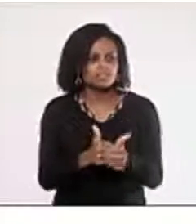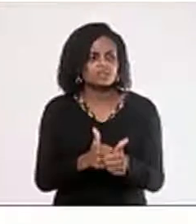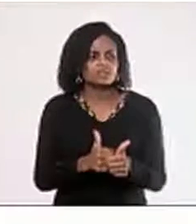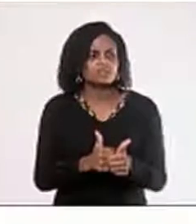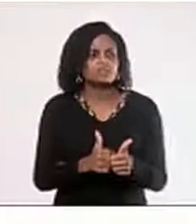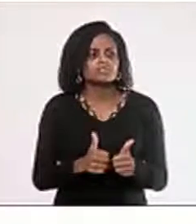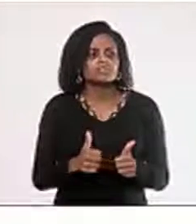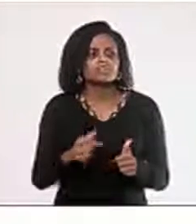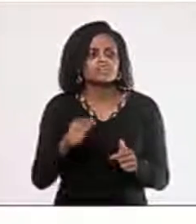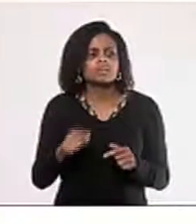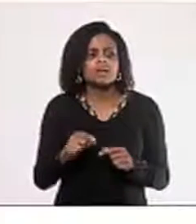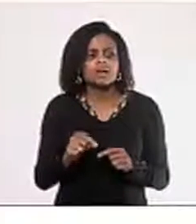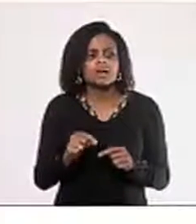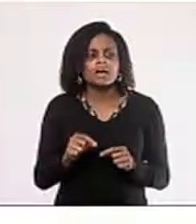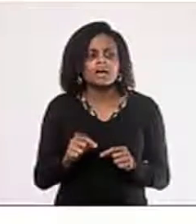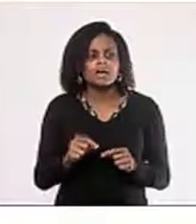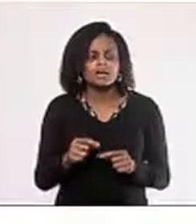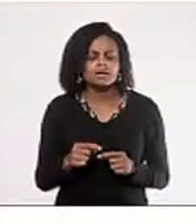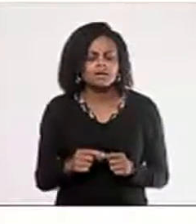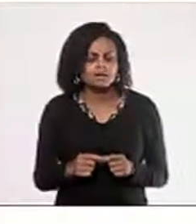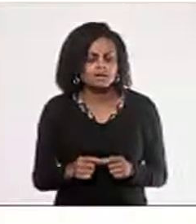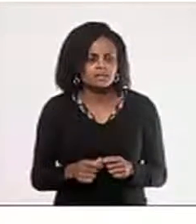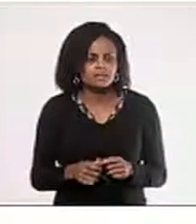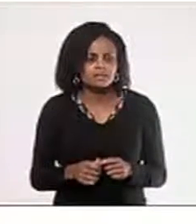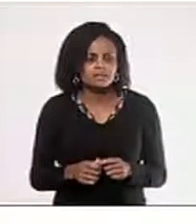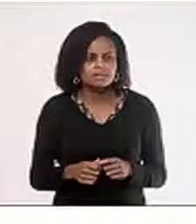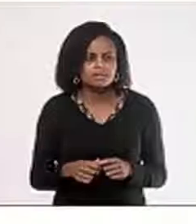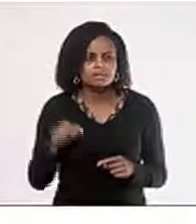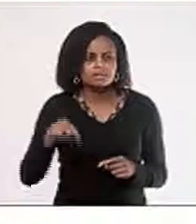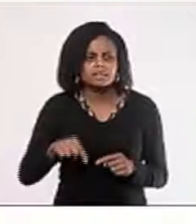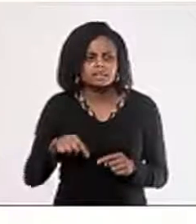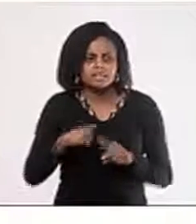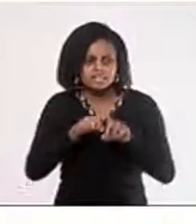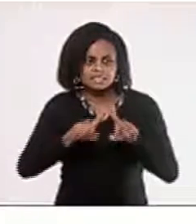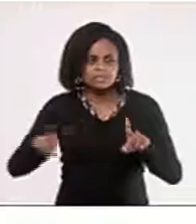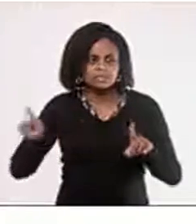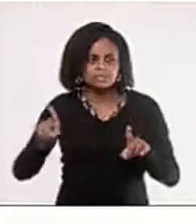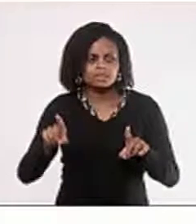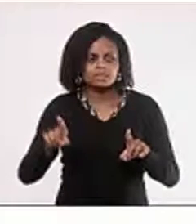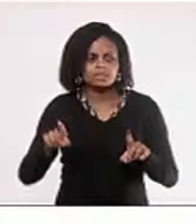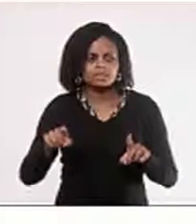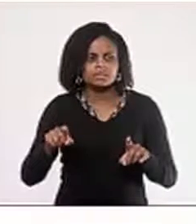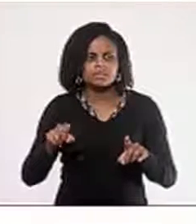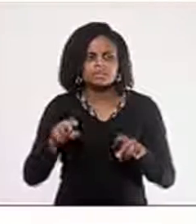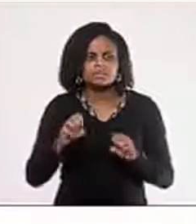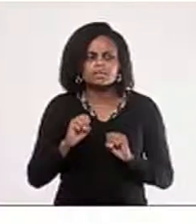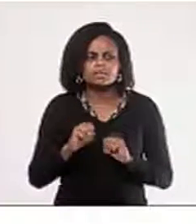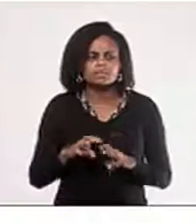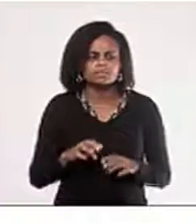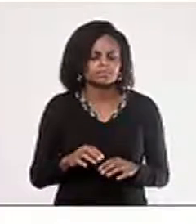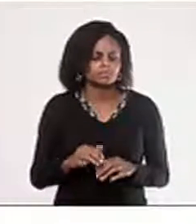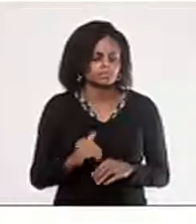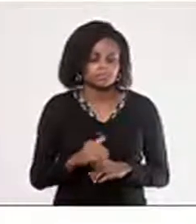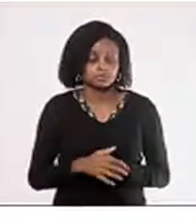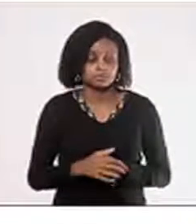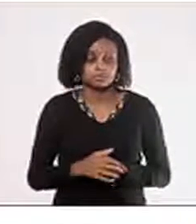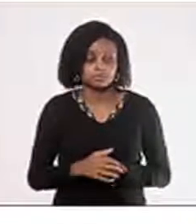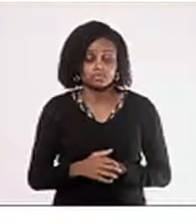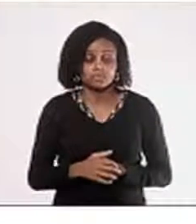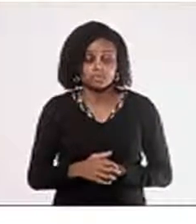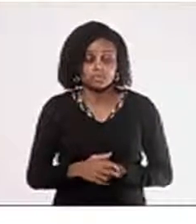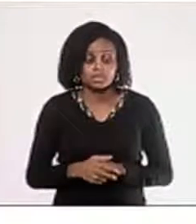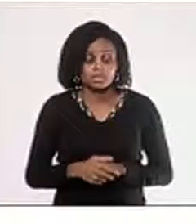perseguição a quem produz conhecimento. Essa semana, a Advocacia Geral da União pediu